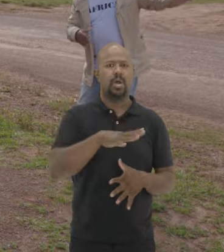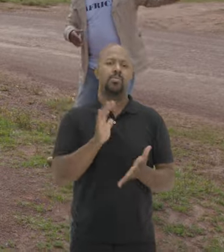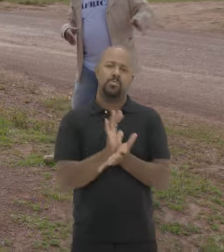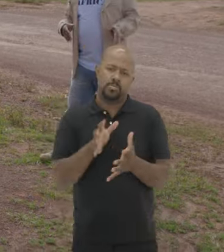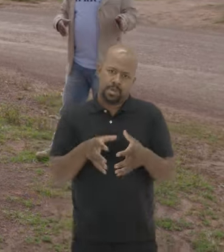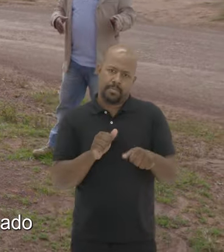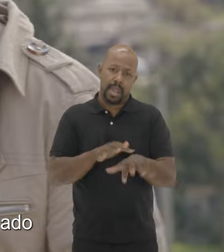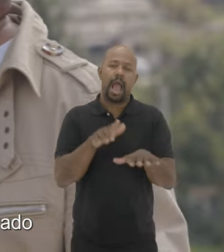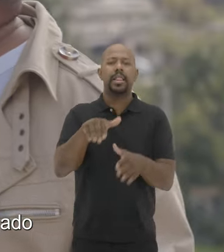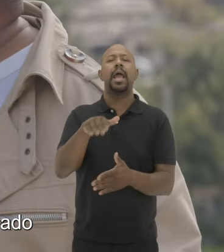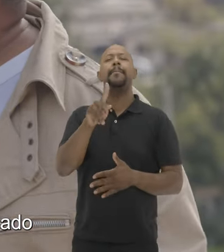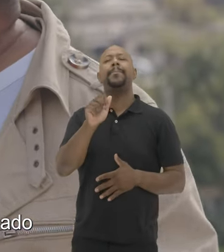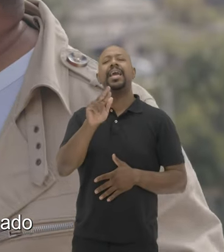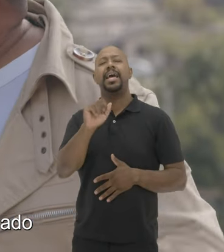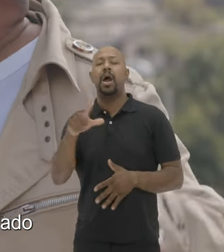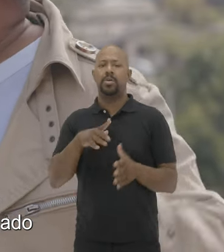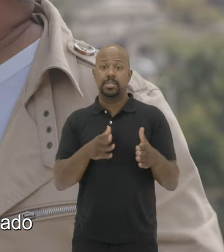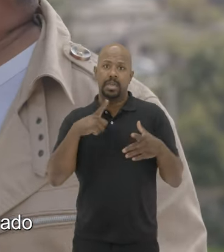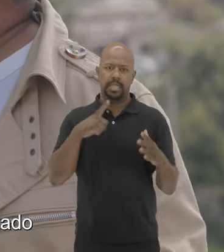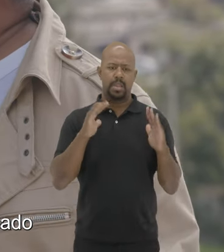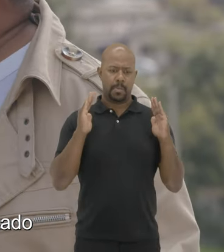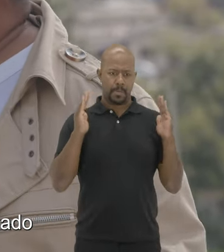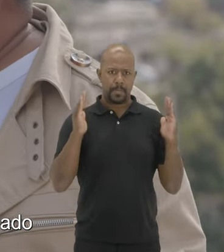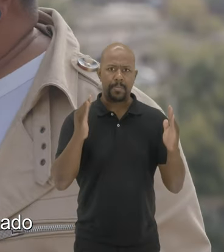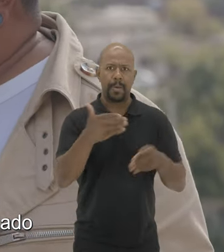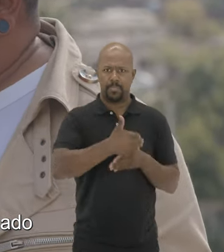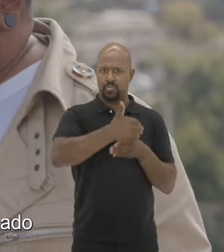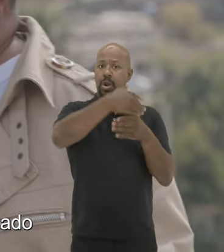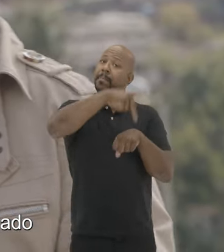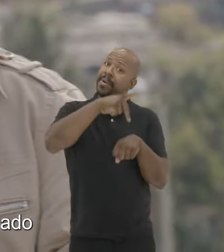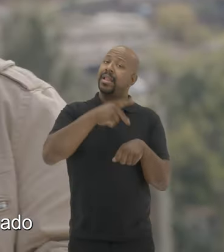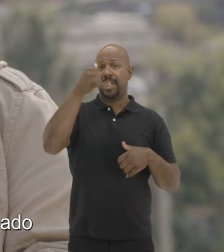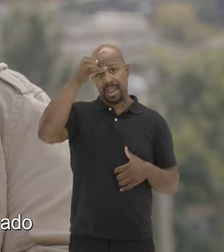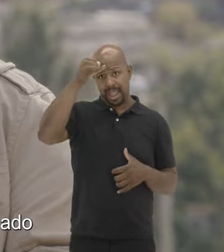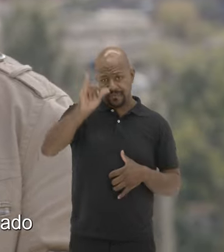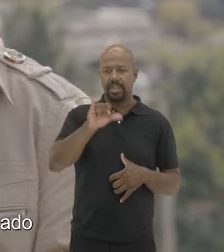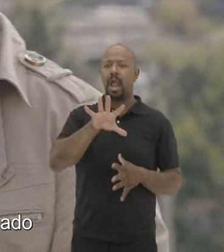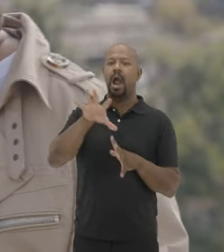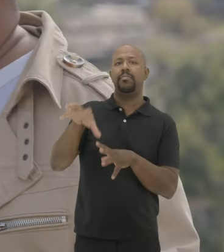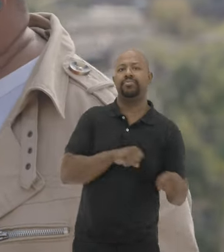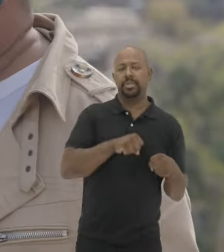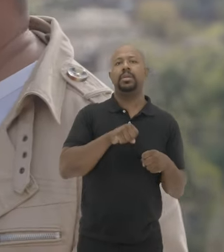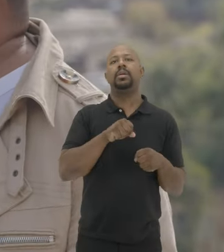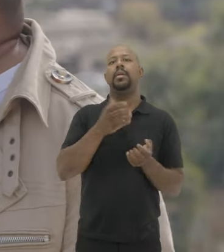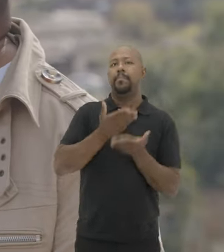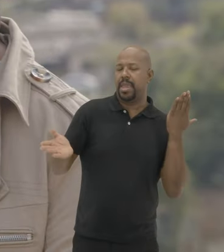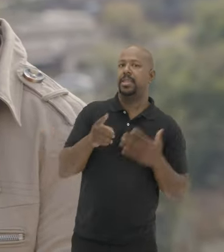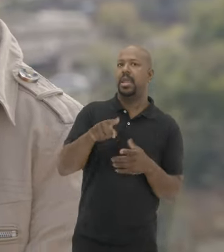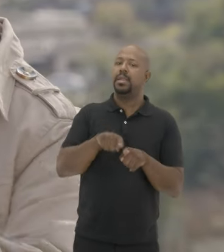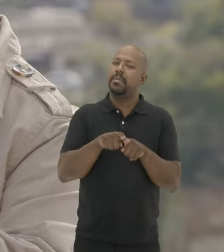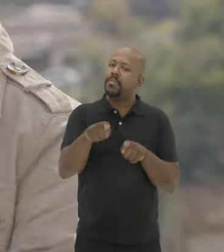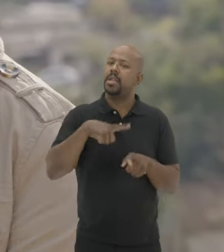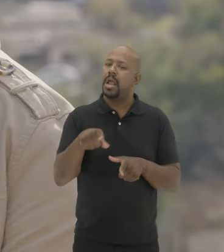aqui pela descida do peral ele é balizado com muros de pedra justamente para conter essa perda delegado e para poder criar